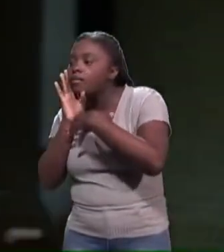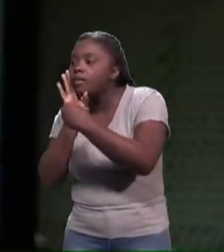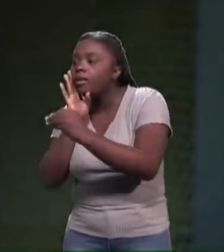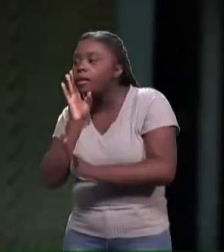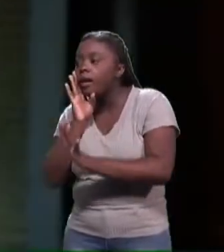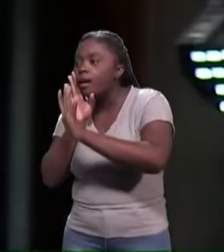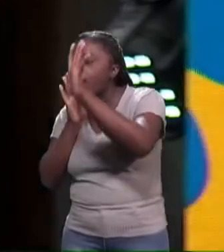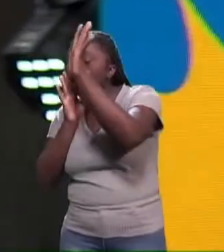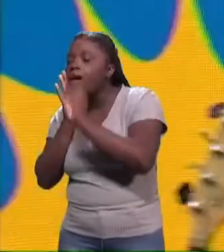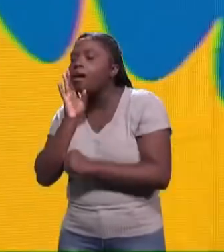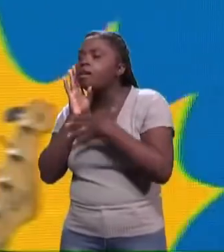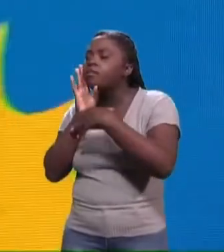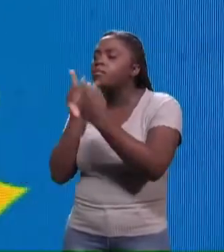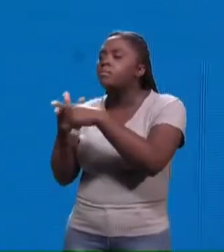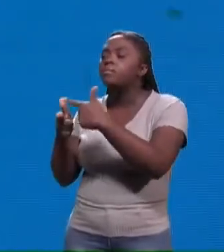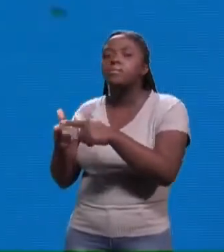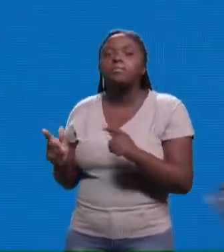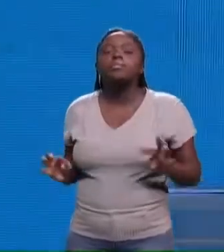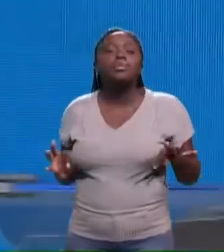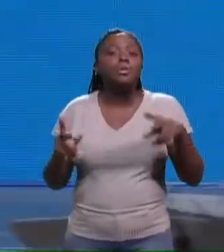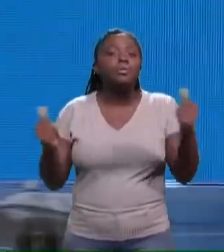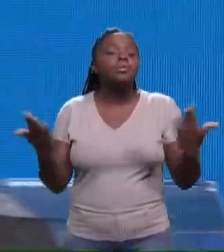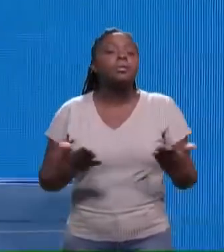é problema. Então está todo mundo envelhecendo.